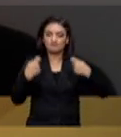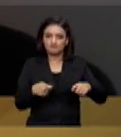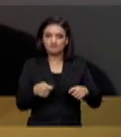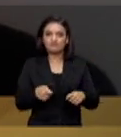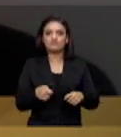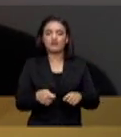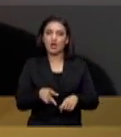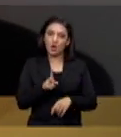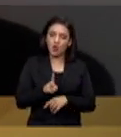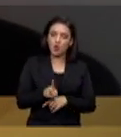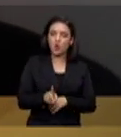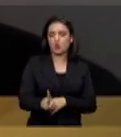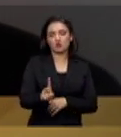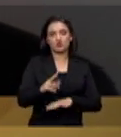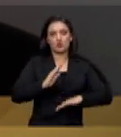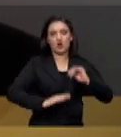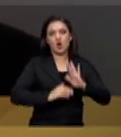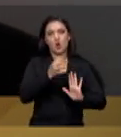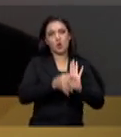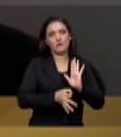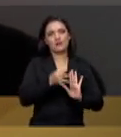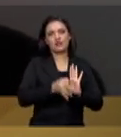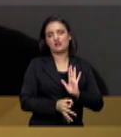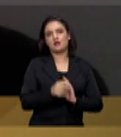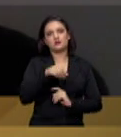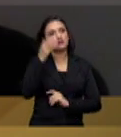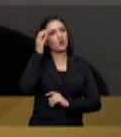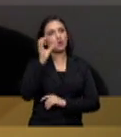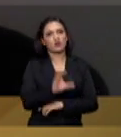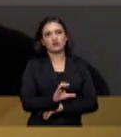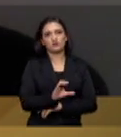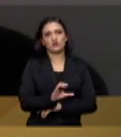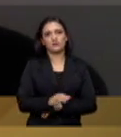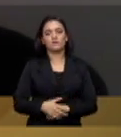permanecer sob a competência daquela 13ª vara.